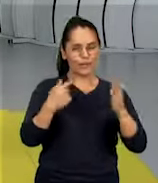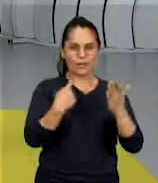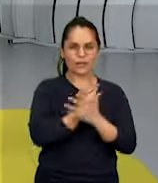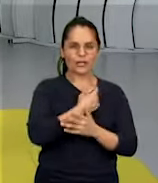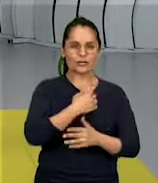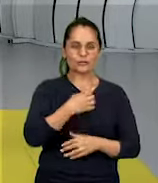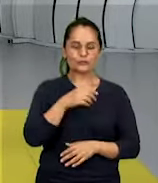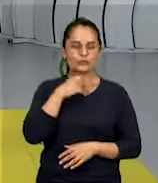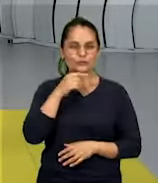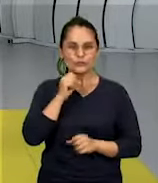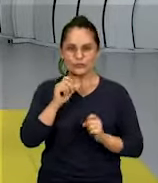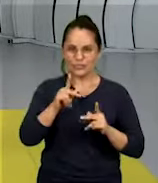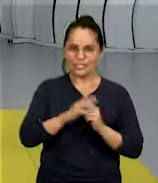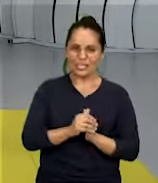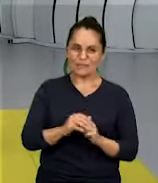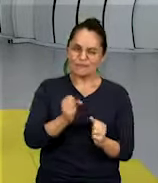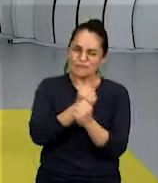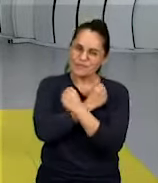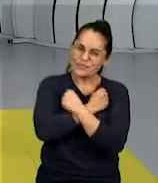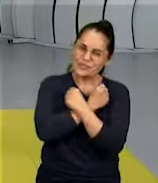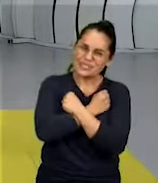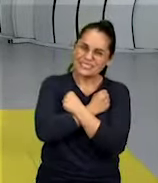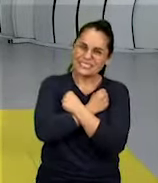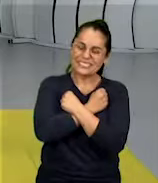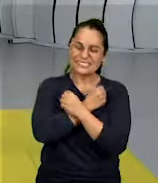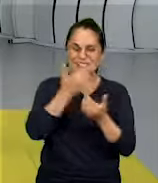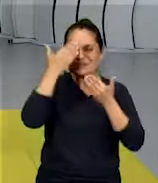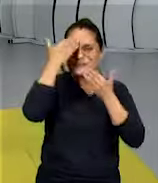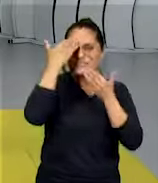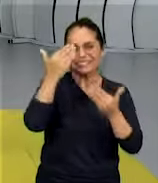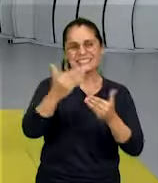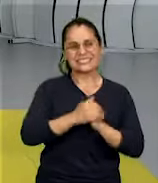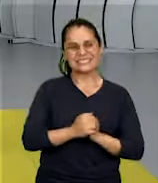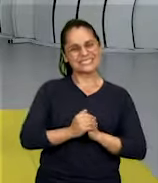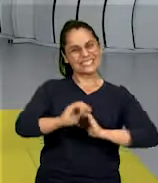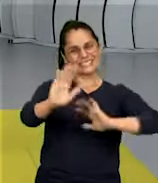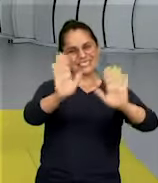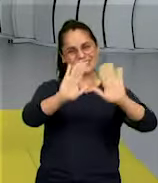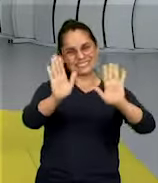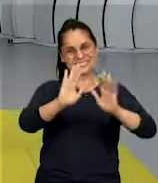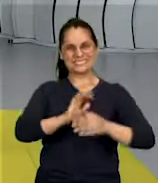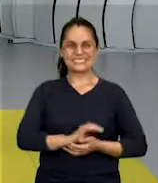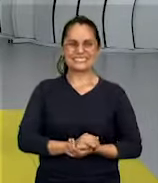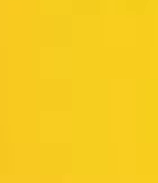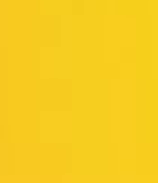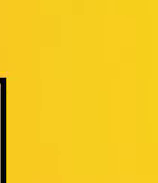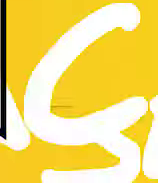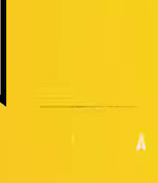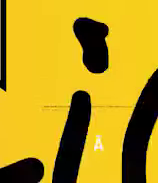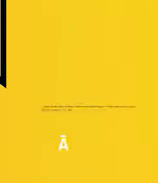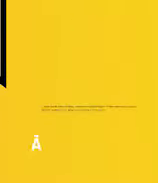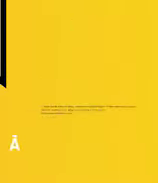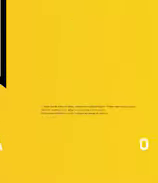Tira Dúvidas, tá bom? Um abraço, muito obrigada e até a nossa próxima aula.